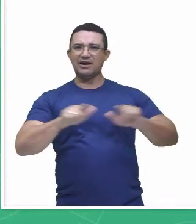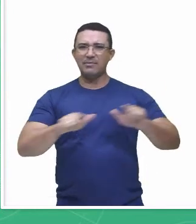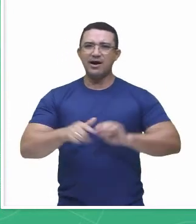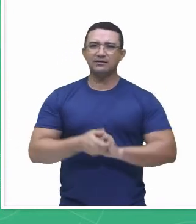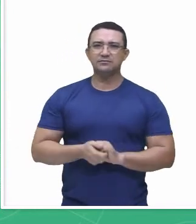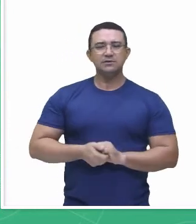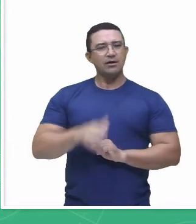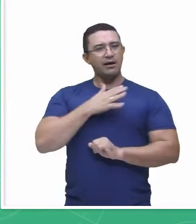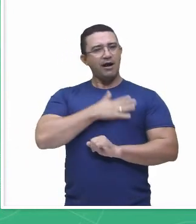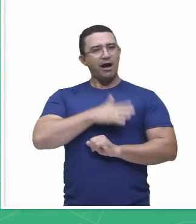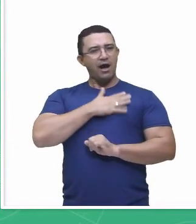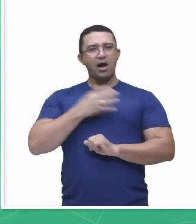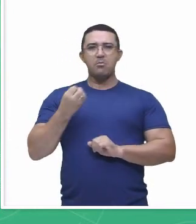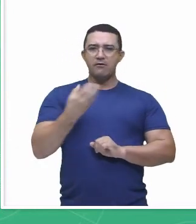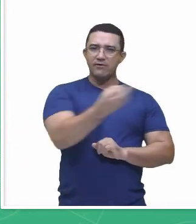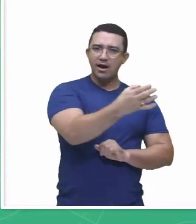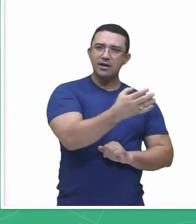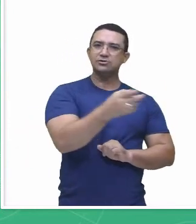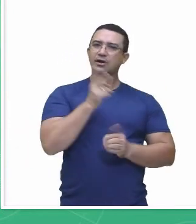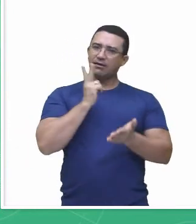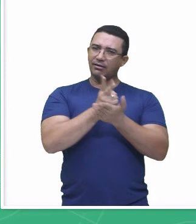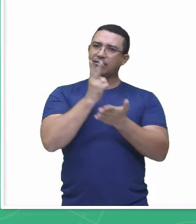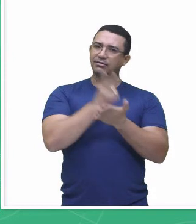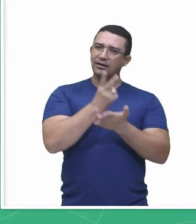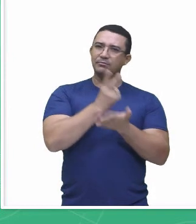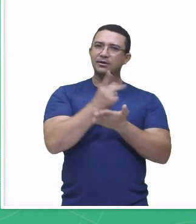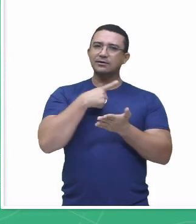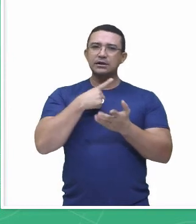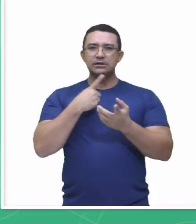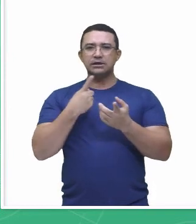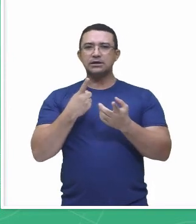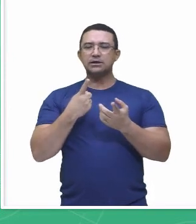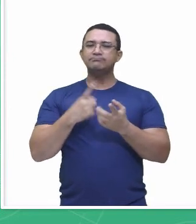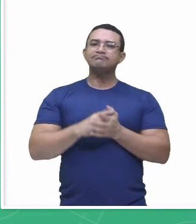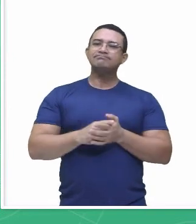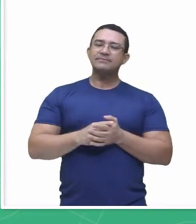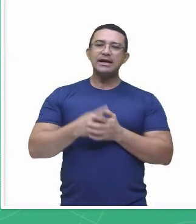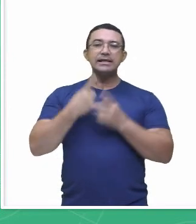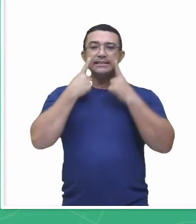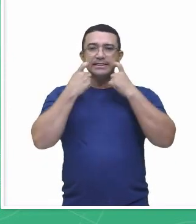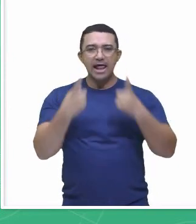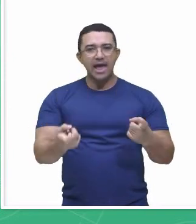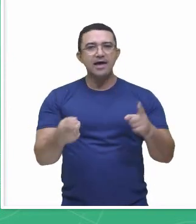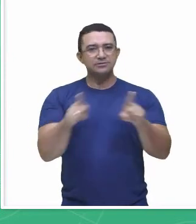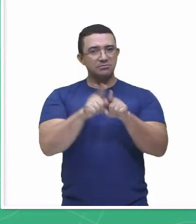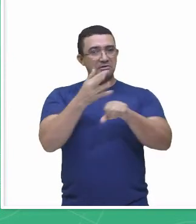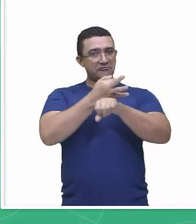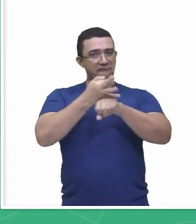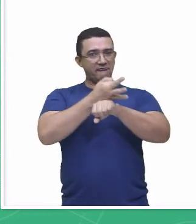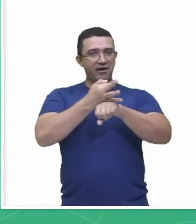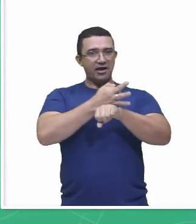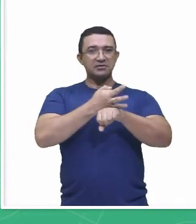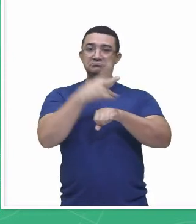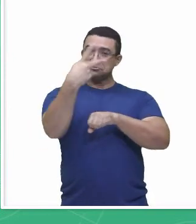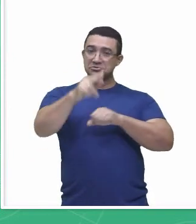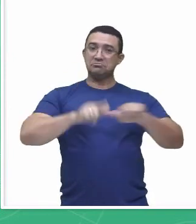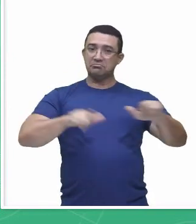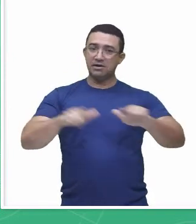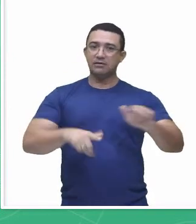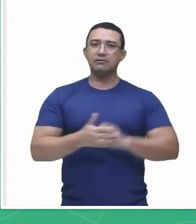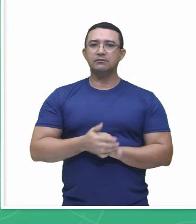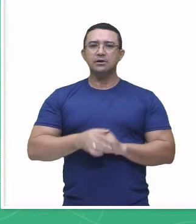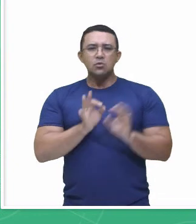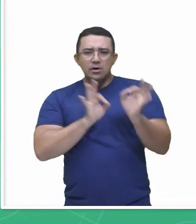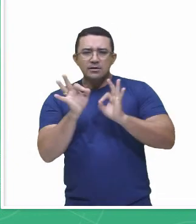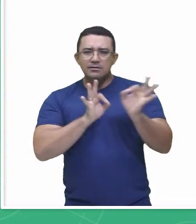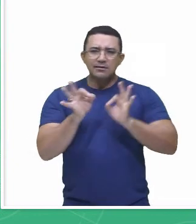uma maneira segura de manter aceso o interesse pelo fato gerador de suas férias, o seu emprego. Além do que, planejar uma viagem